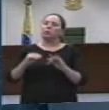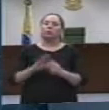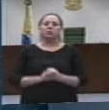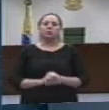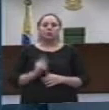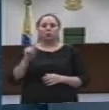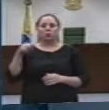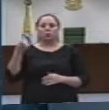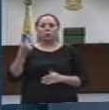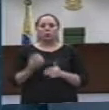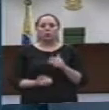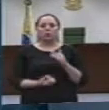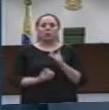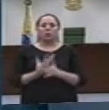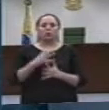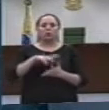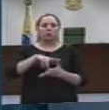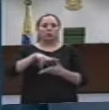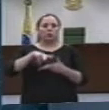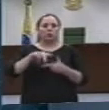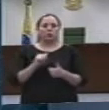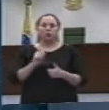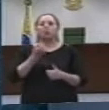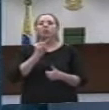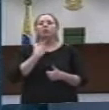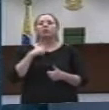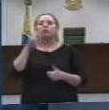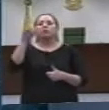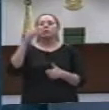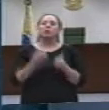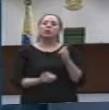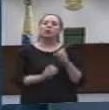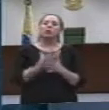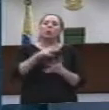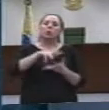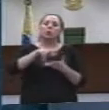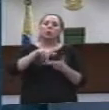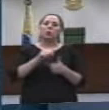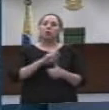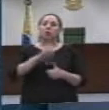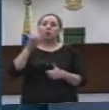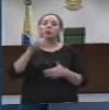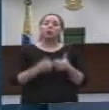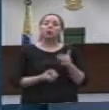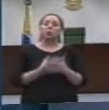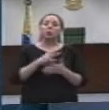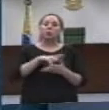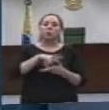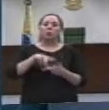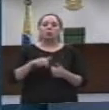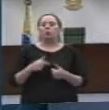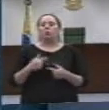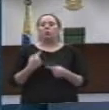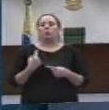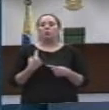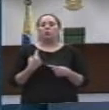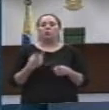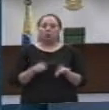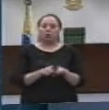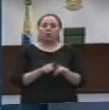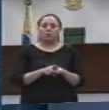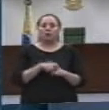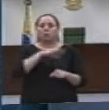mundo terceira CR foi a vontade dele quebrar tudo Ele criou o mundo Ele criou o mundo porque não ser e também